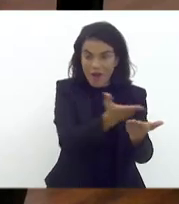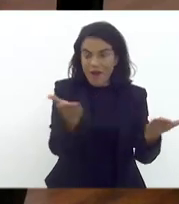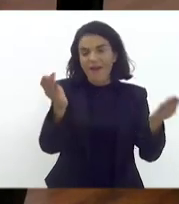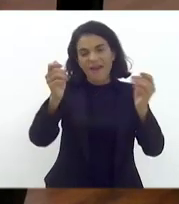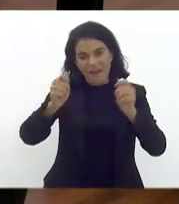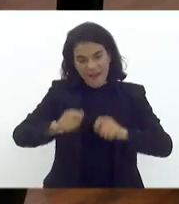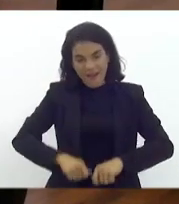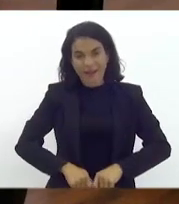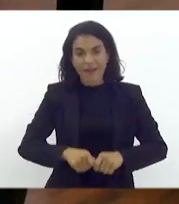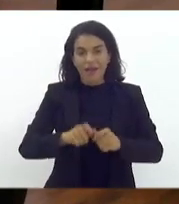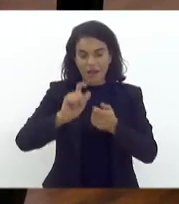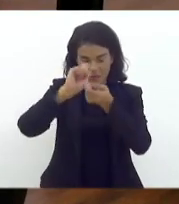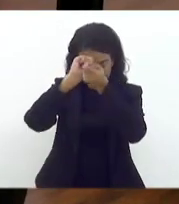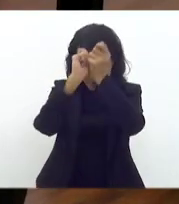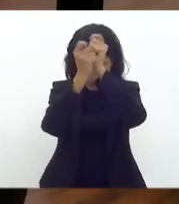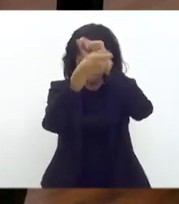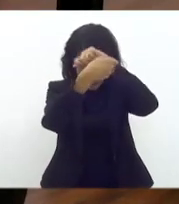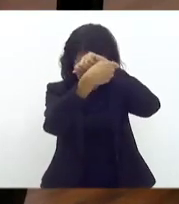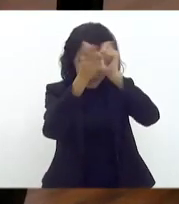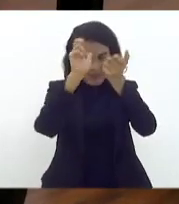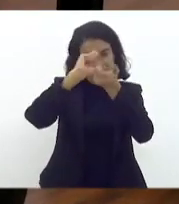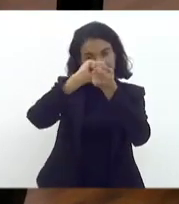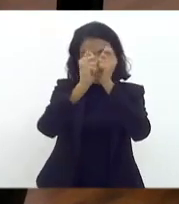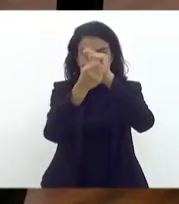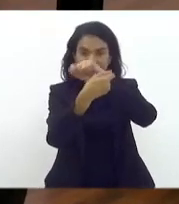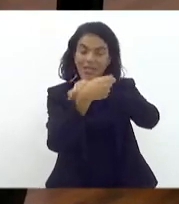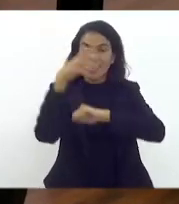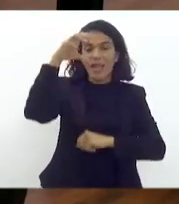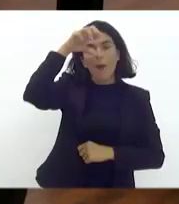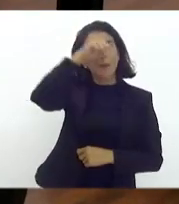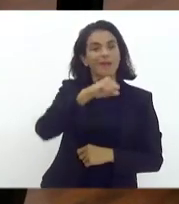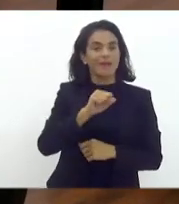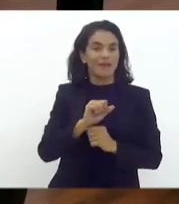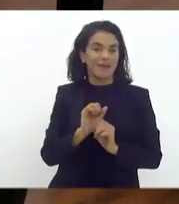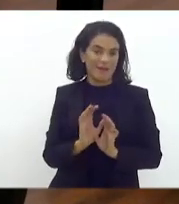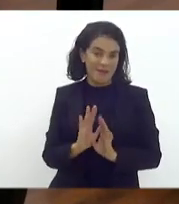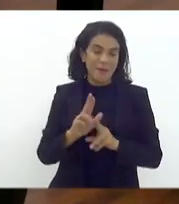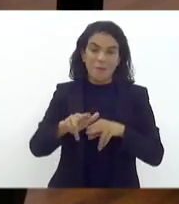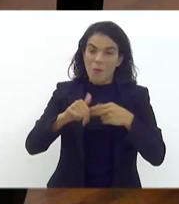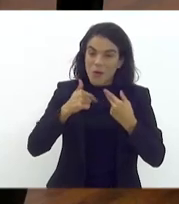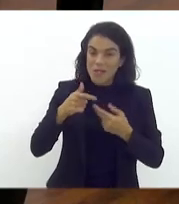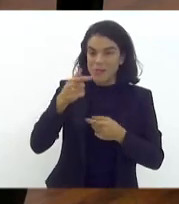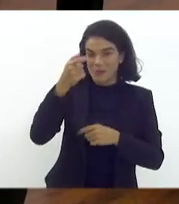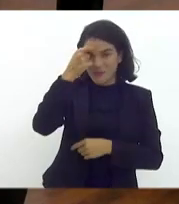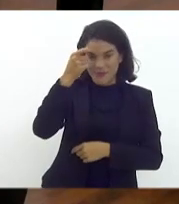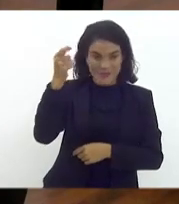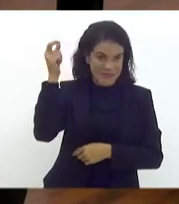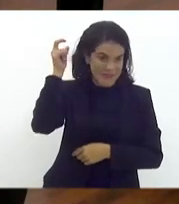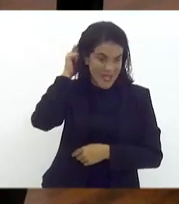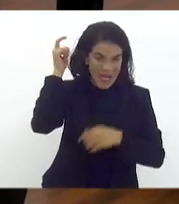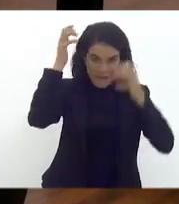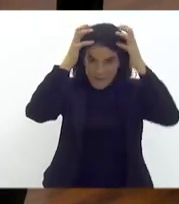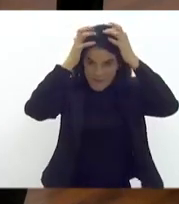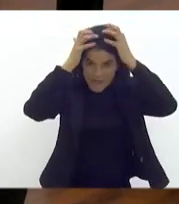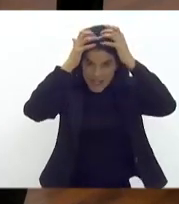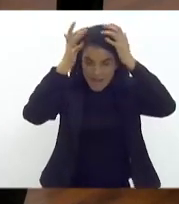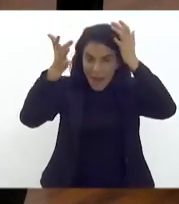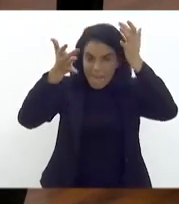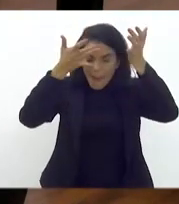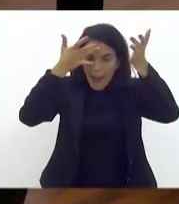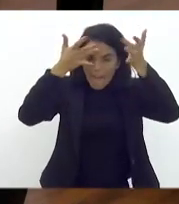capaz de se modificar de aprender foi para isso que esse cérebro foi feito não existe uma memória